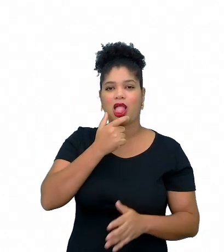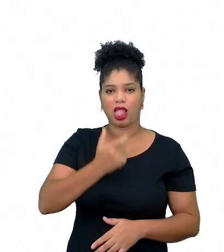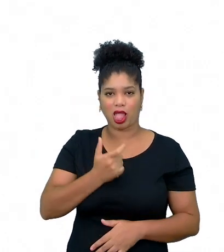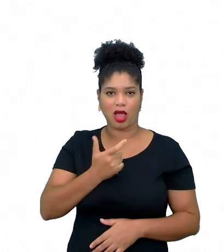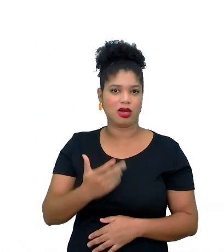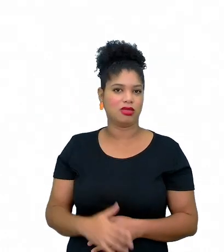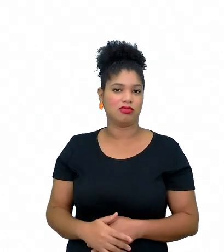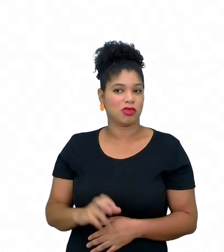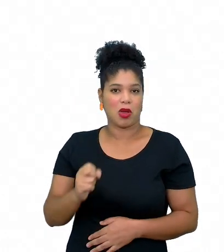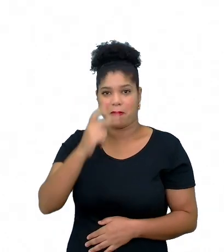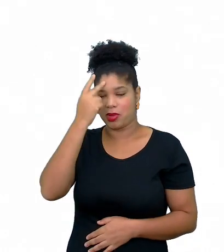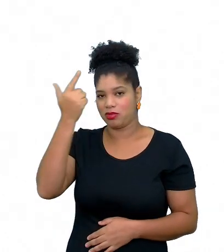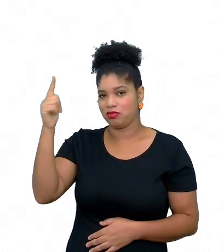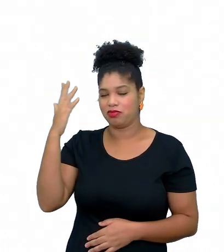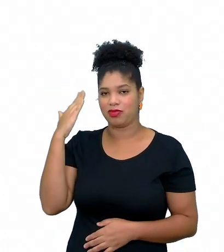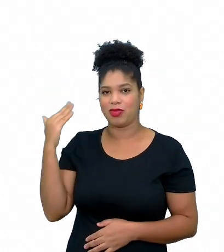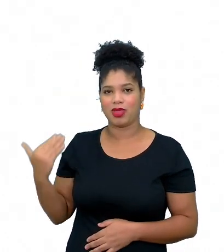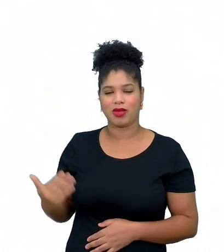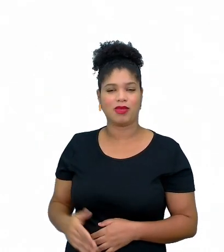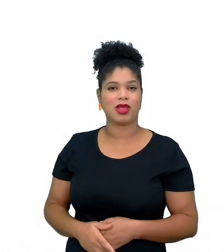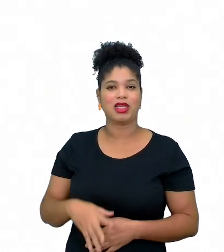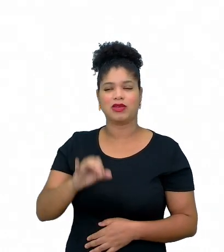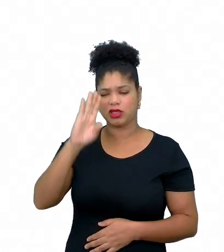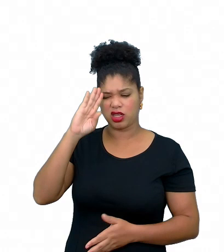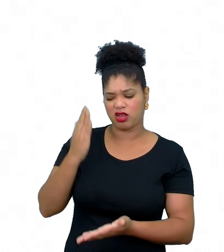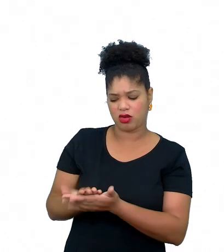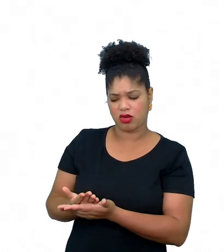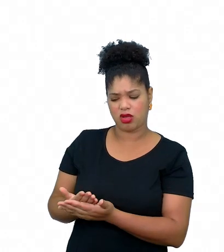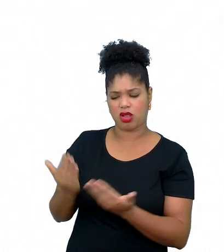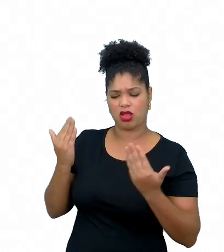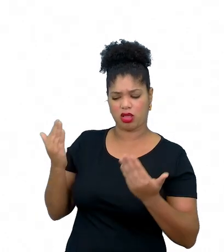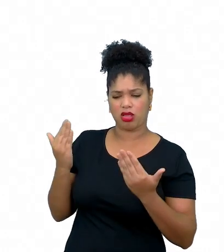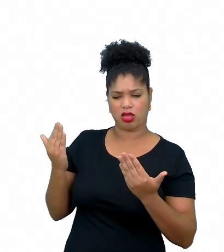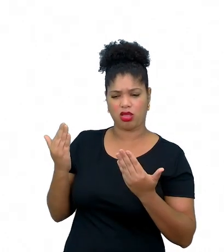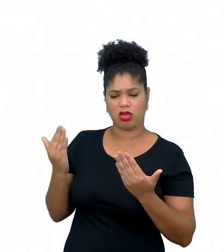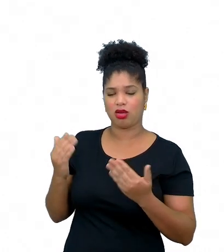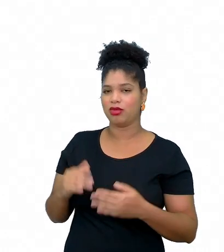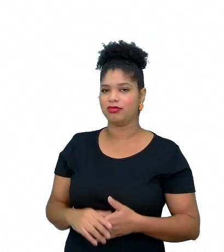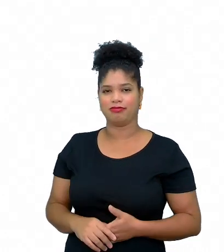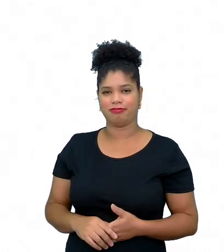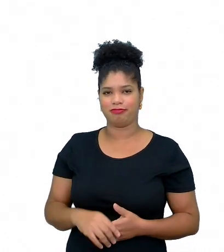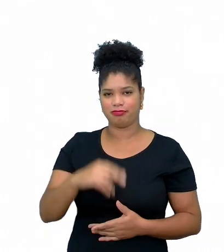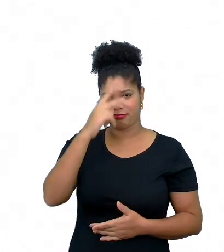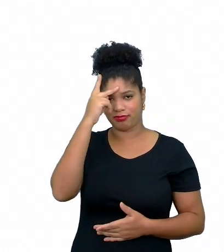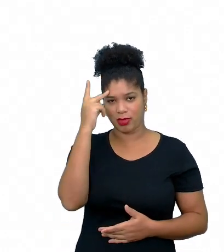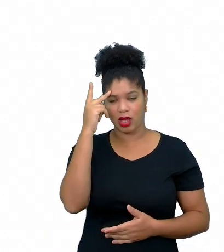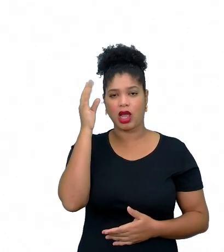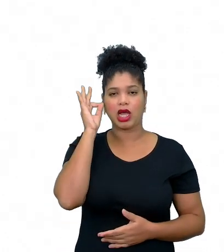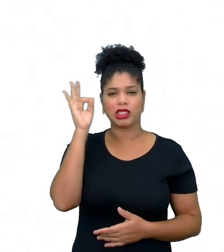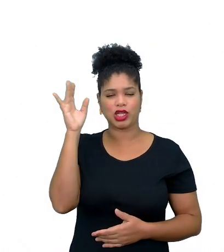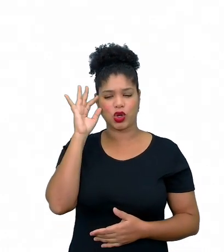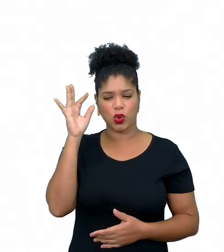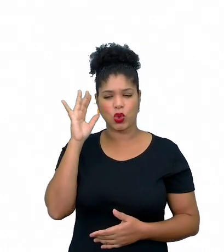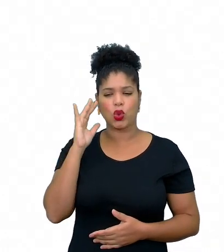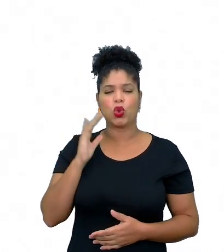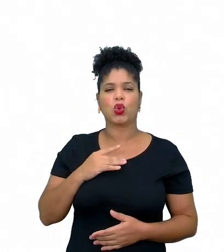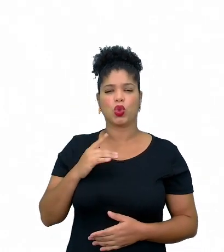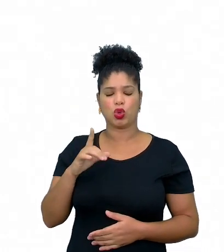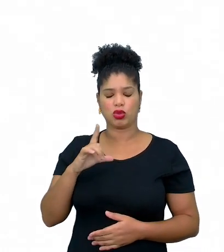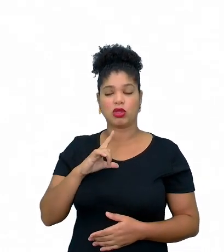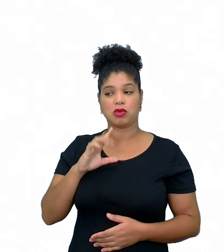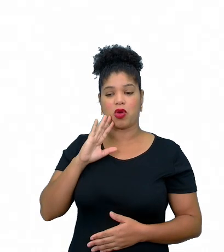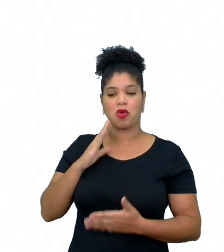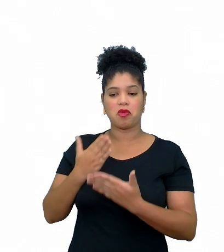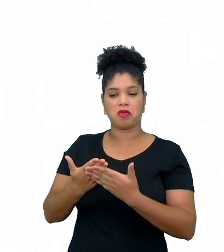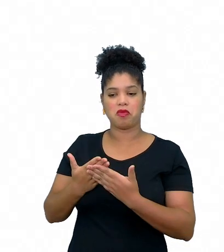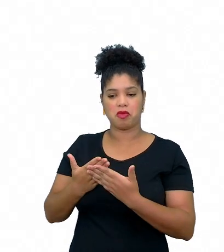não acredita esta notícia para uma pessoa que tem, teoricamente,